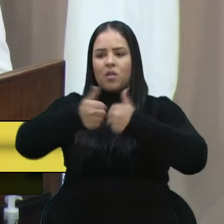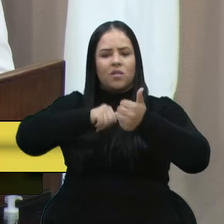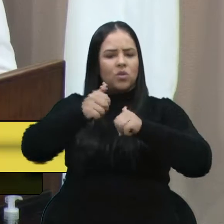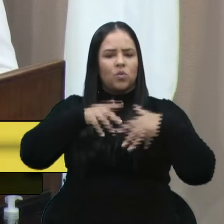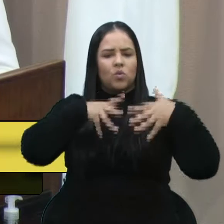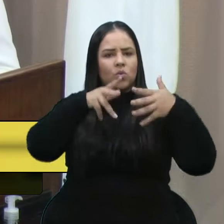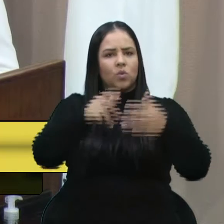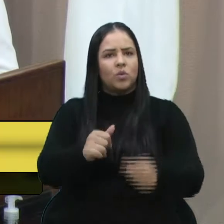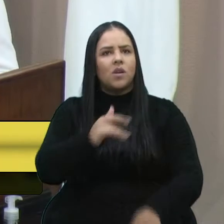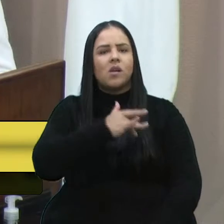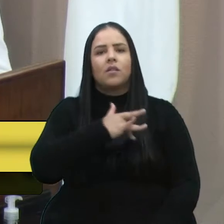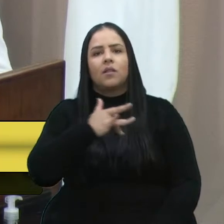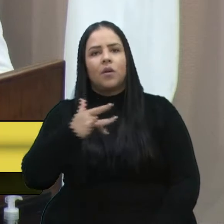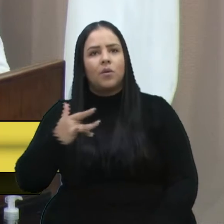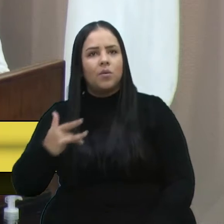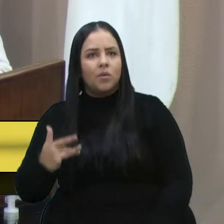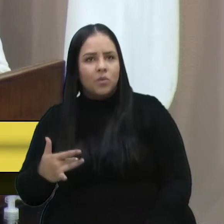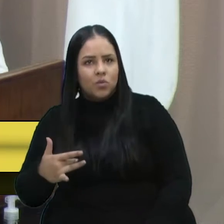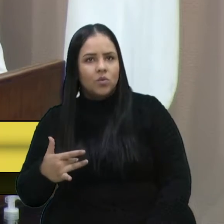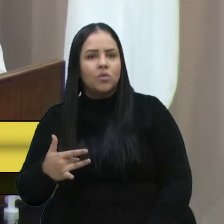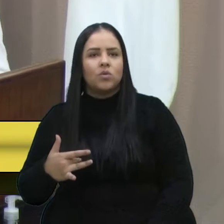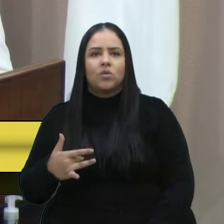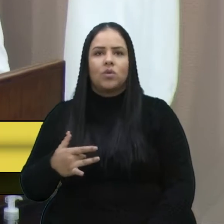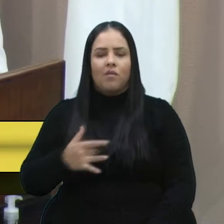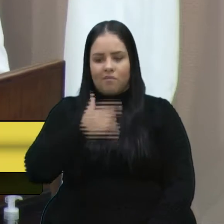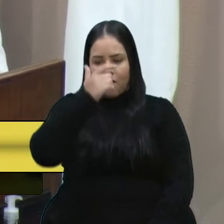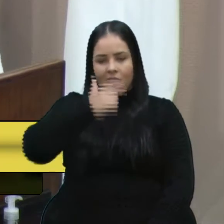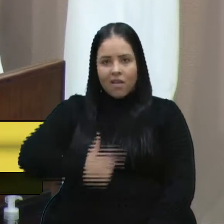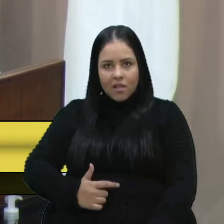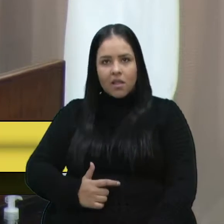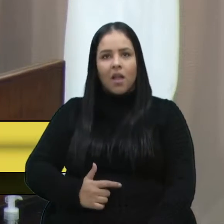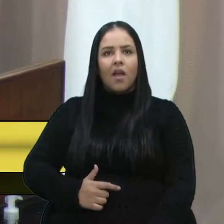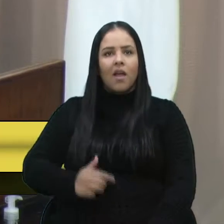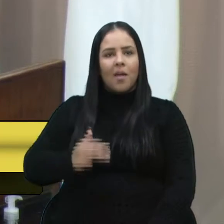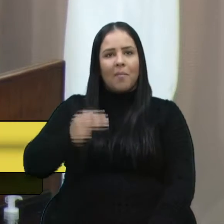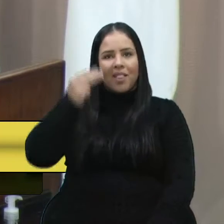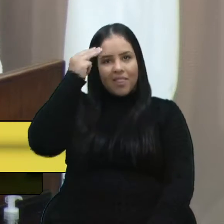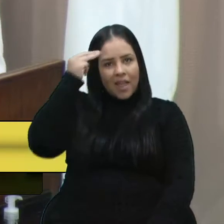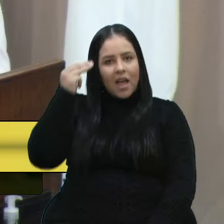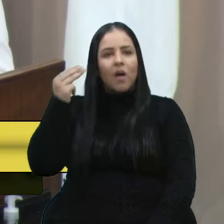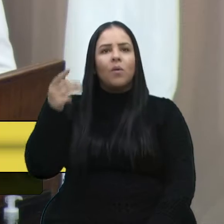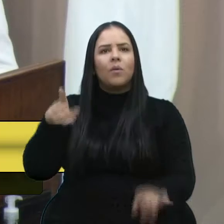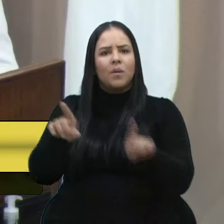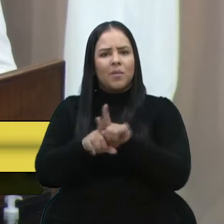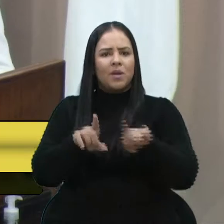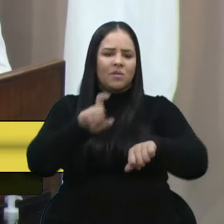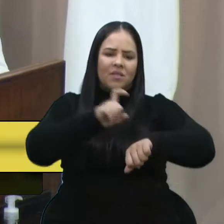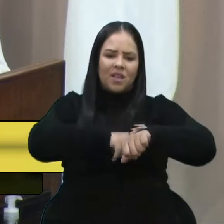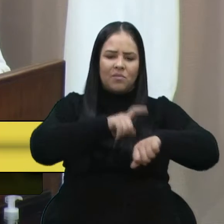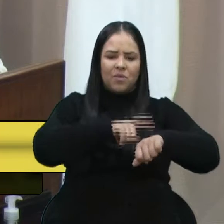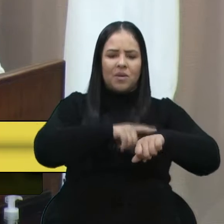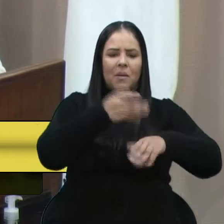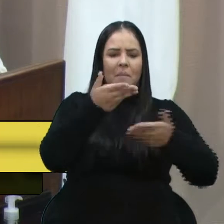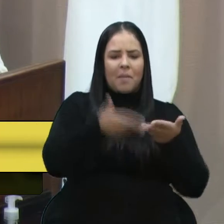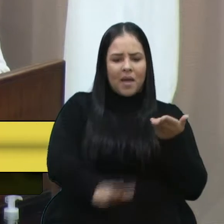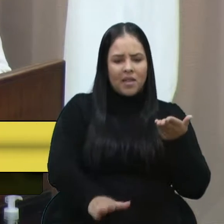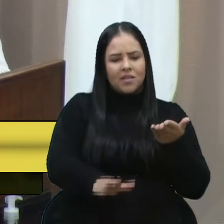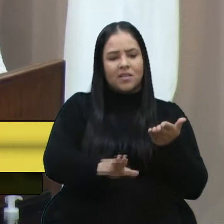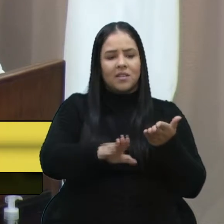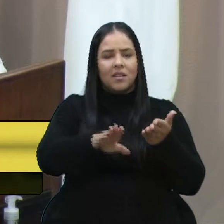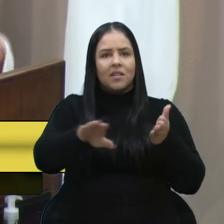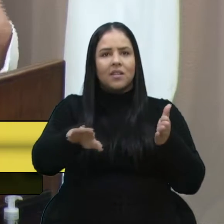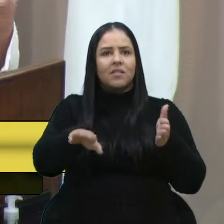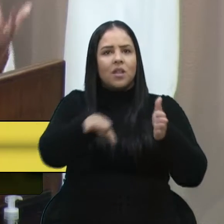da saúde física e mental, o tempo perdido para estacionamentos,